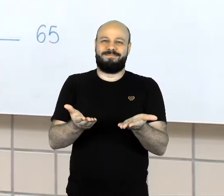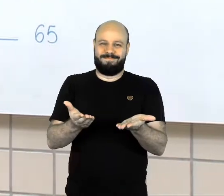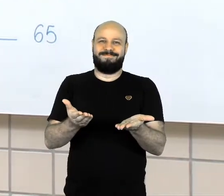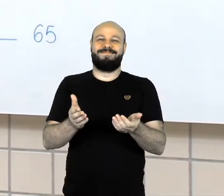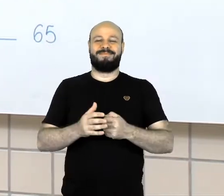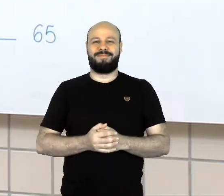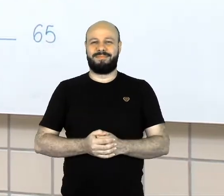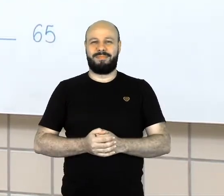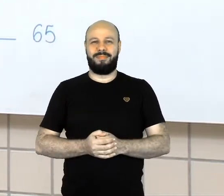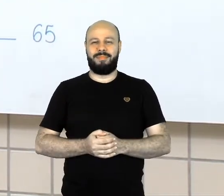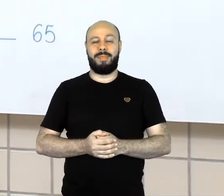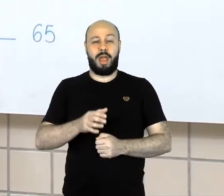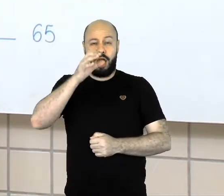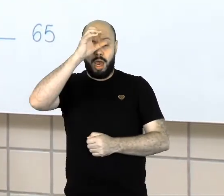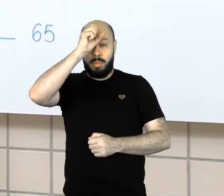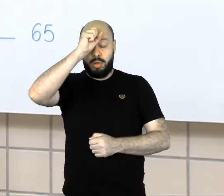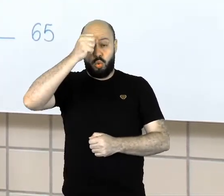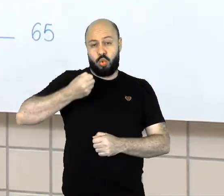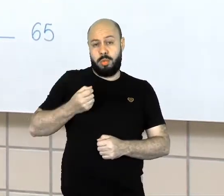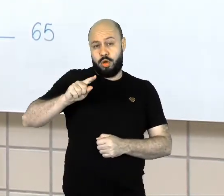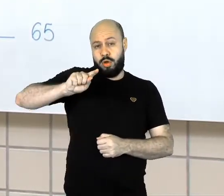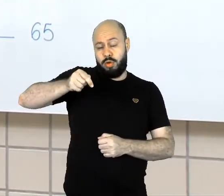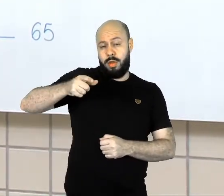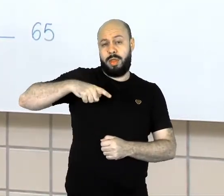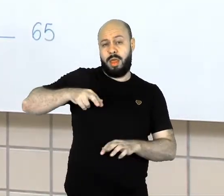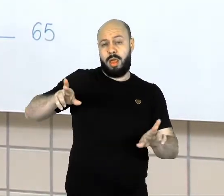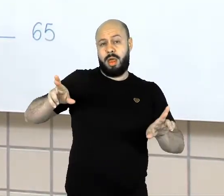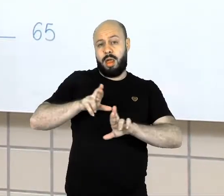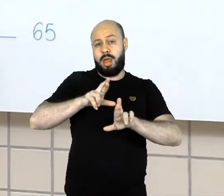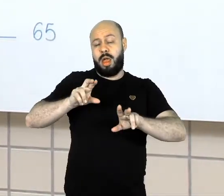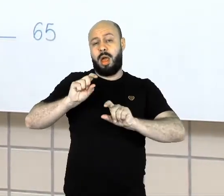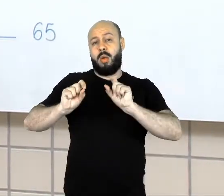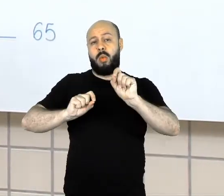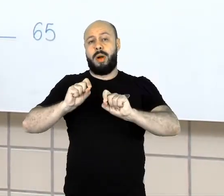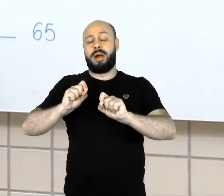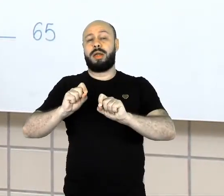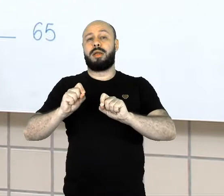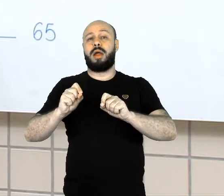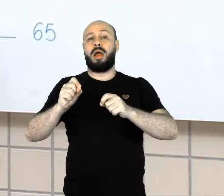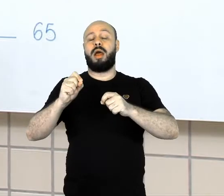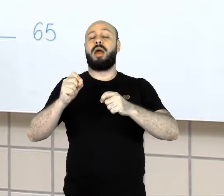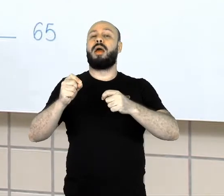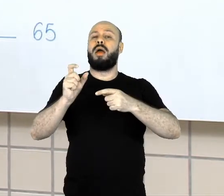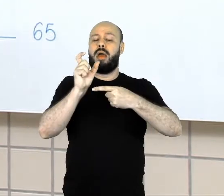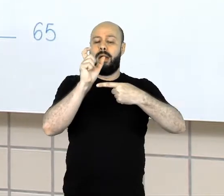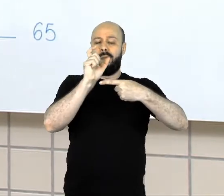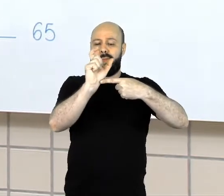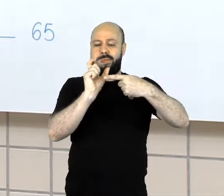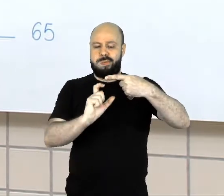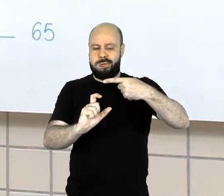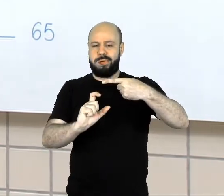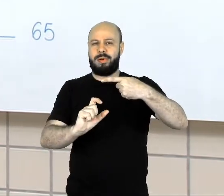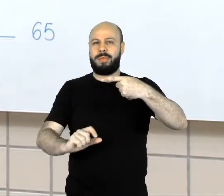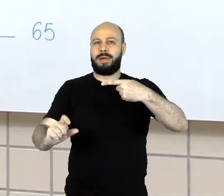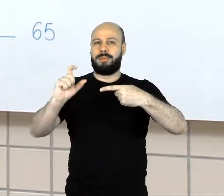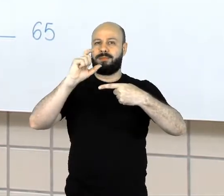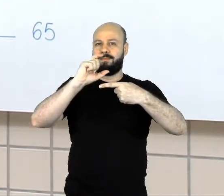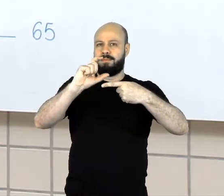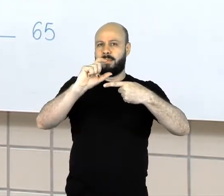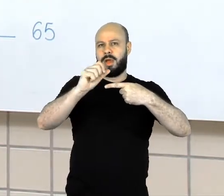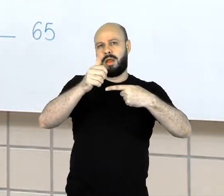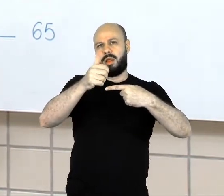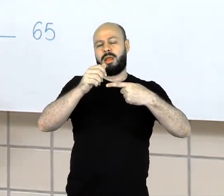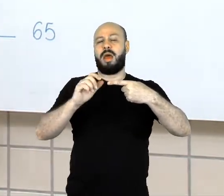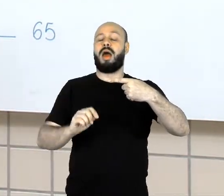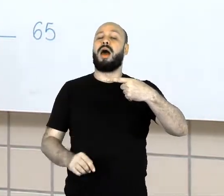que os números decimais, eles estão relacionados a frações em que o denominador é 10,